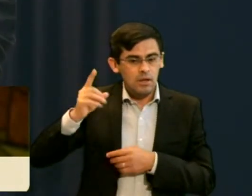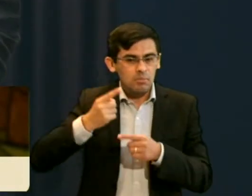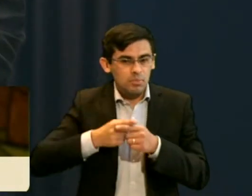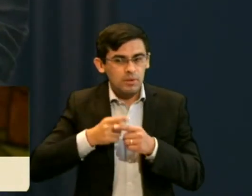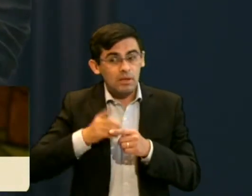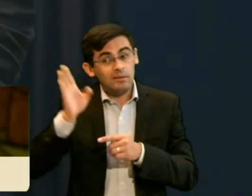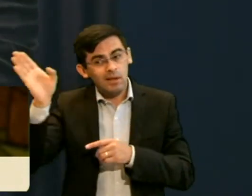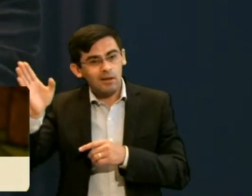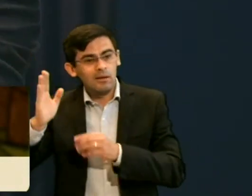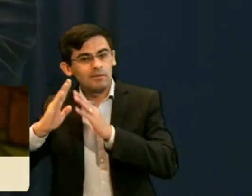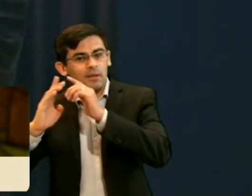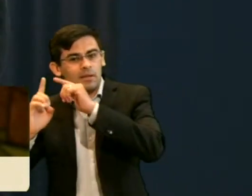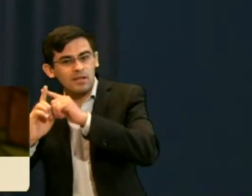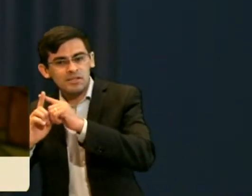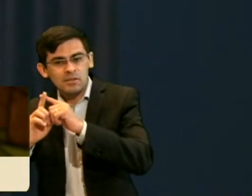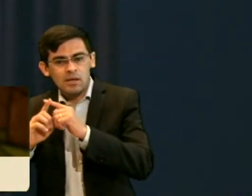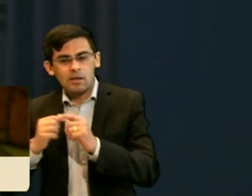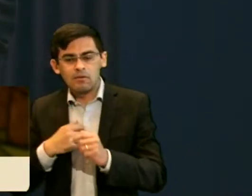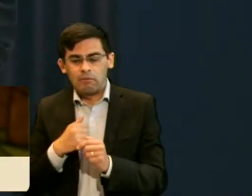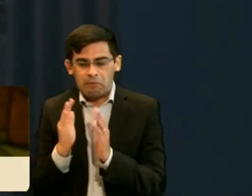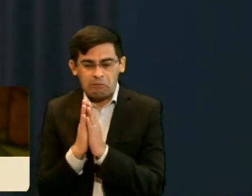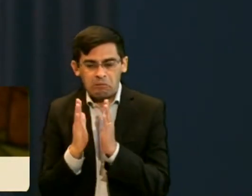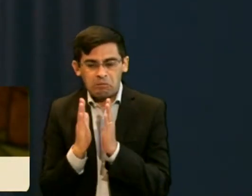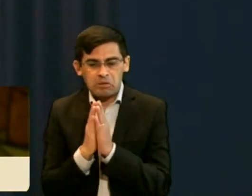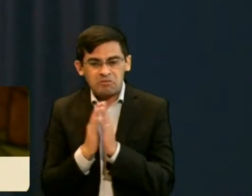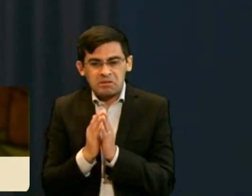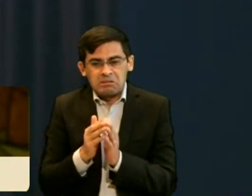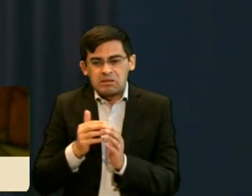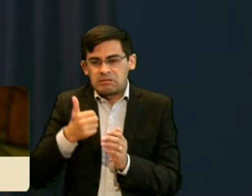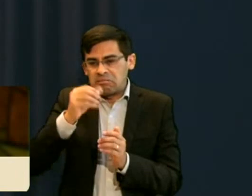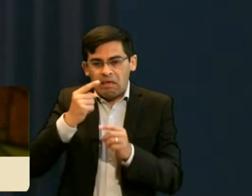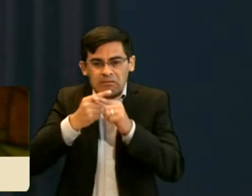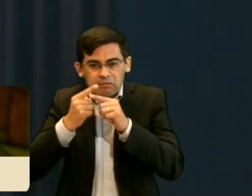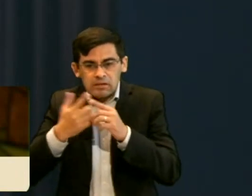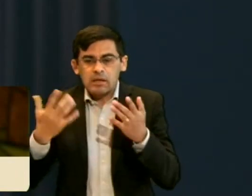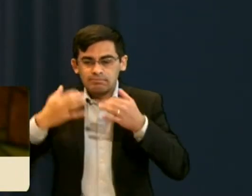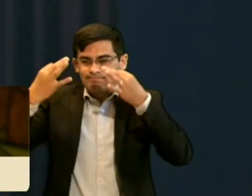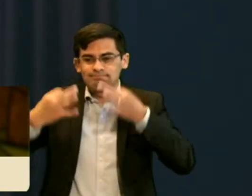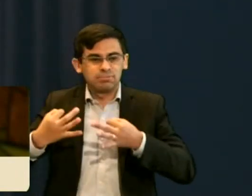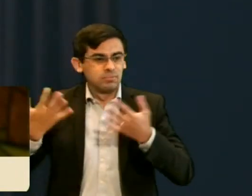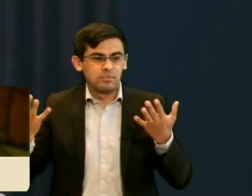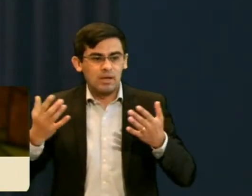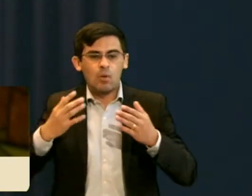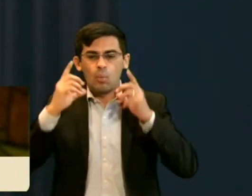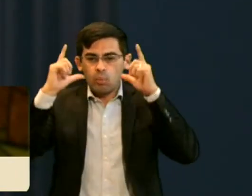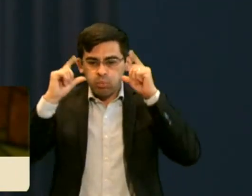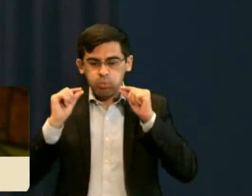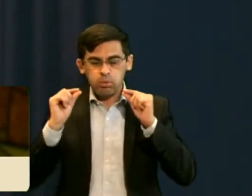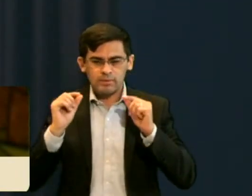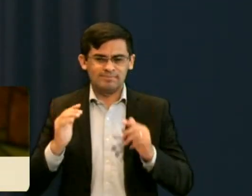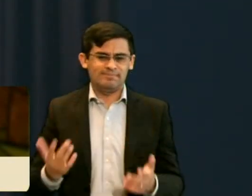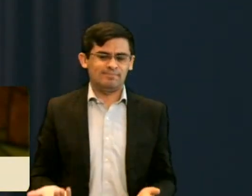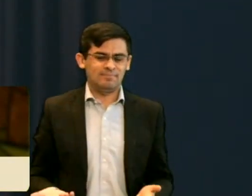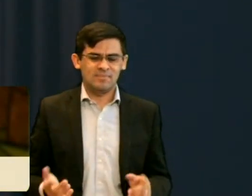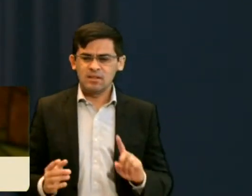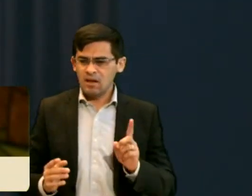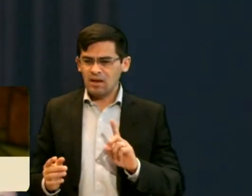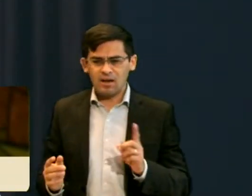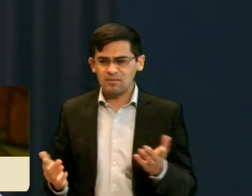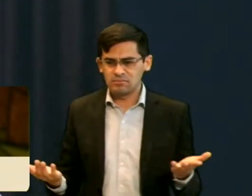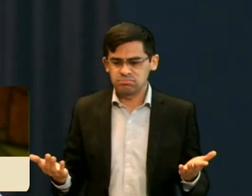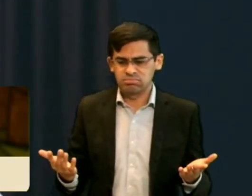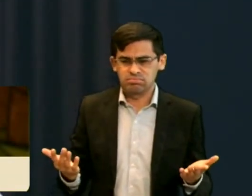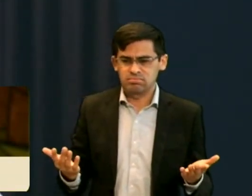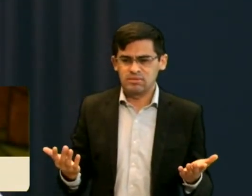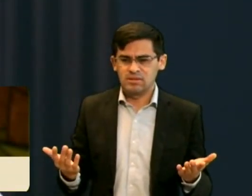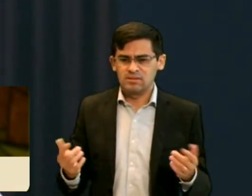onde eu frequentava, eu rezava tantas Ave Marias, eu fazia isso e estava tudo certo. Eu falei, não é bem assim.